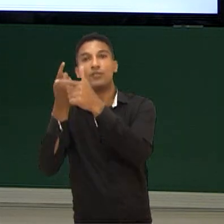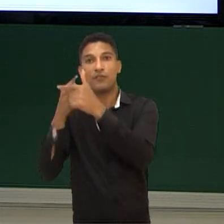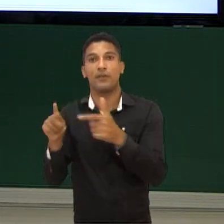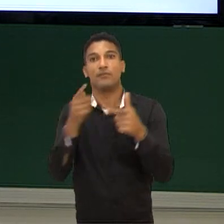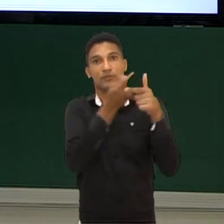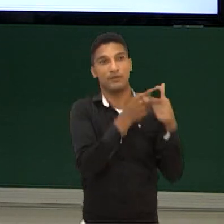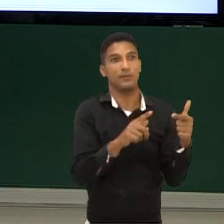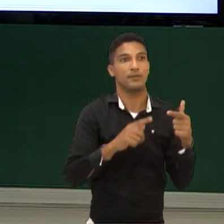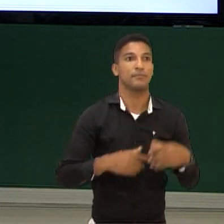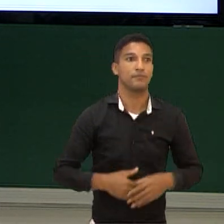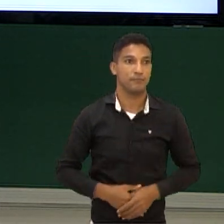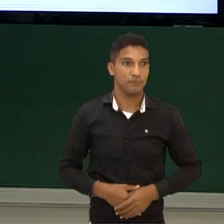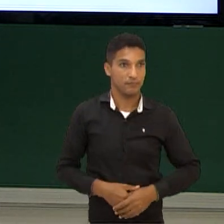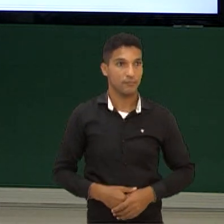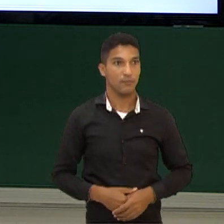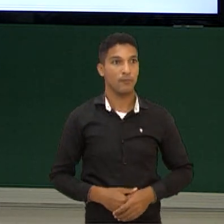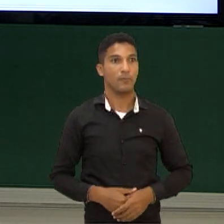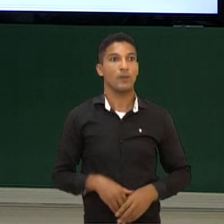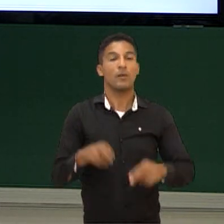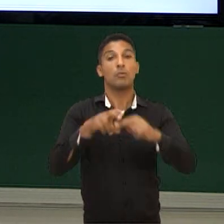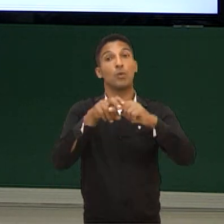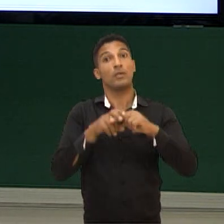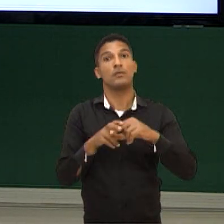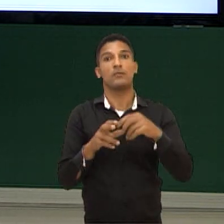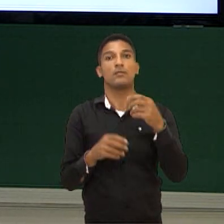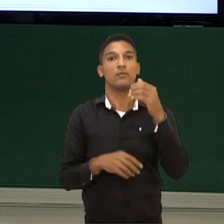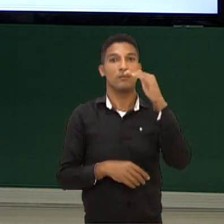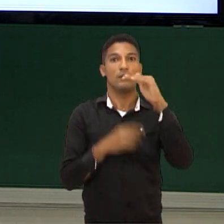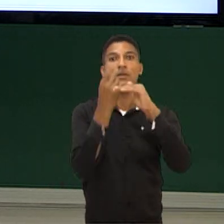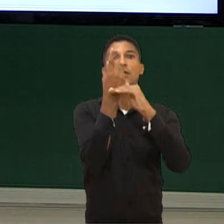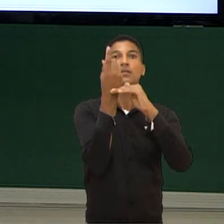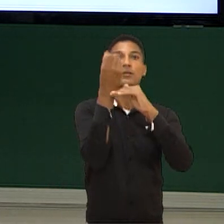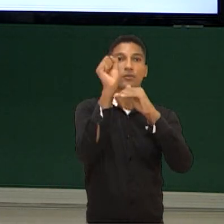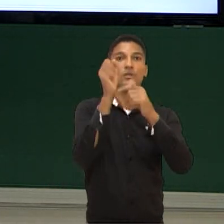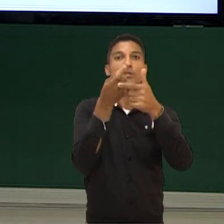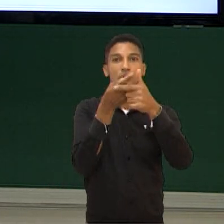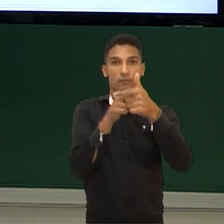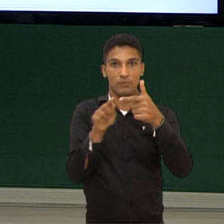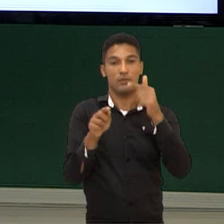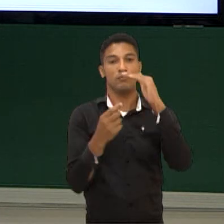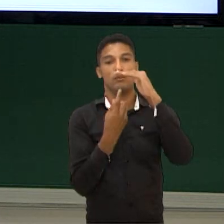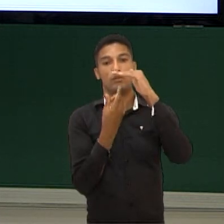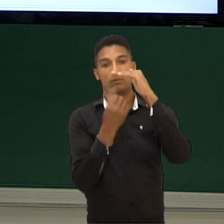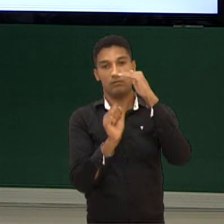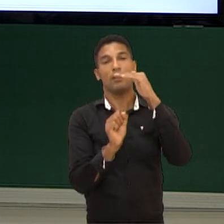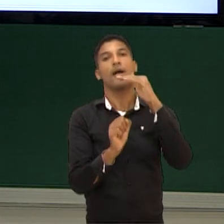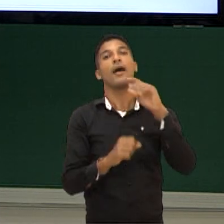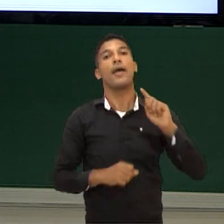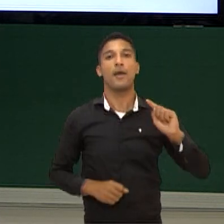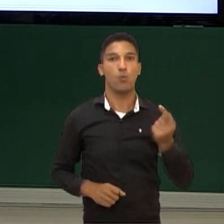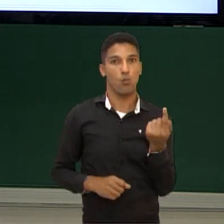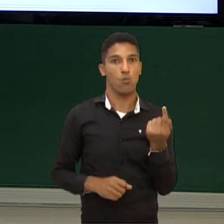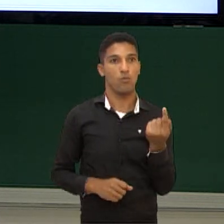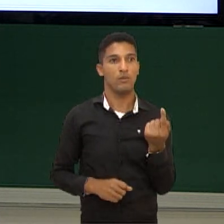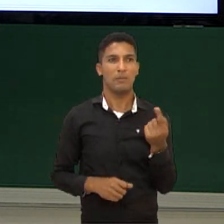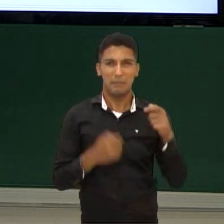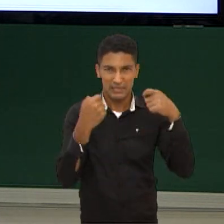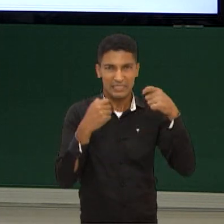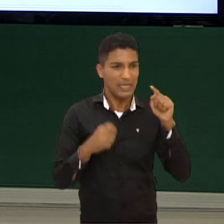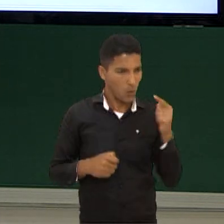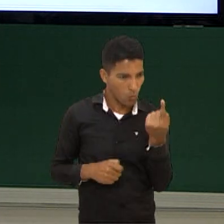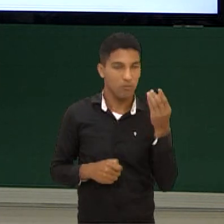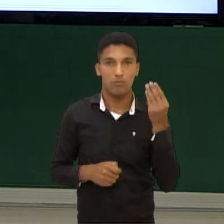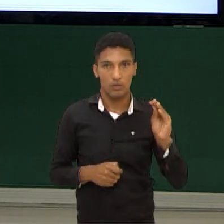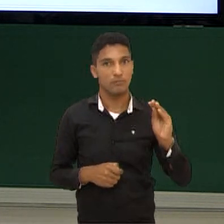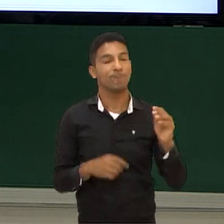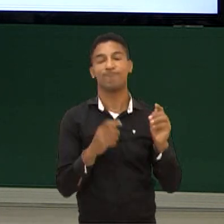18, nós temos que é 1. Precisa eu colocar esse 1? Não, porque a gente já sabe que quando